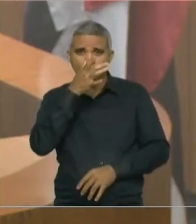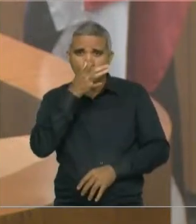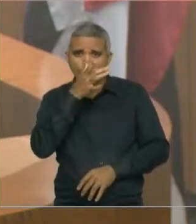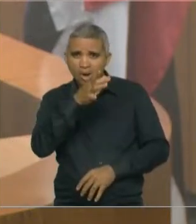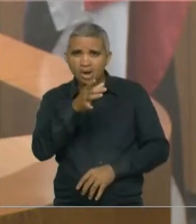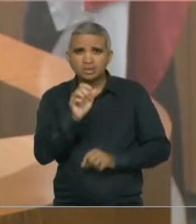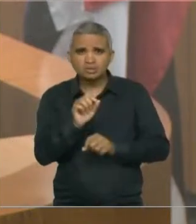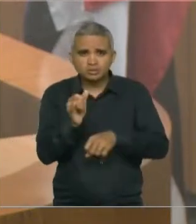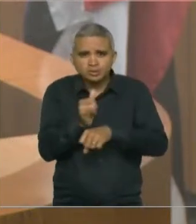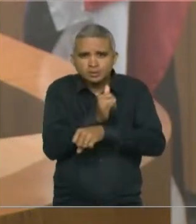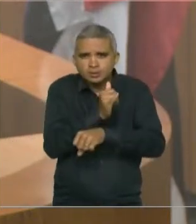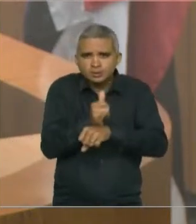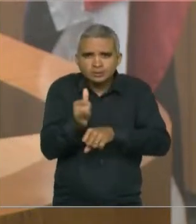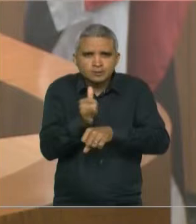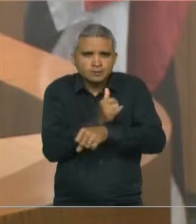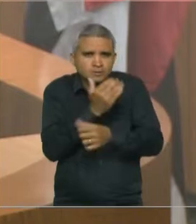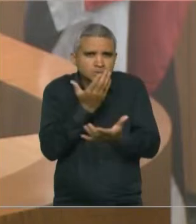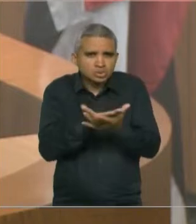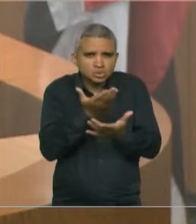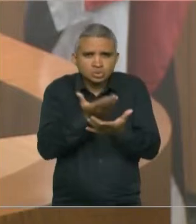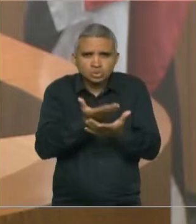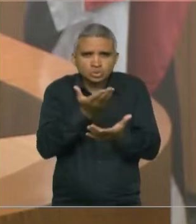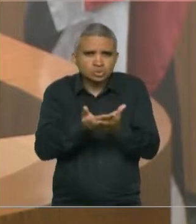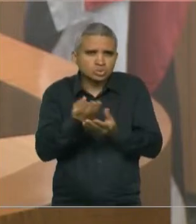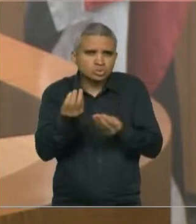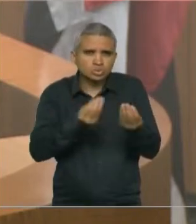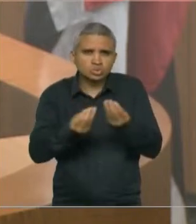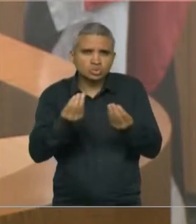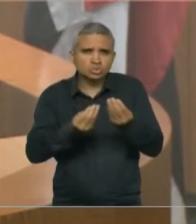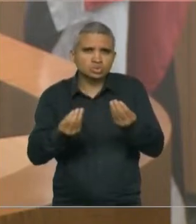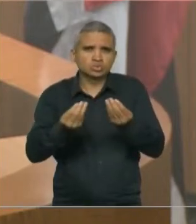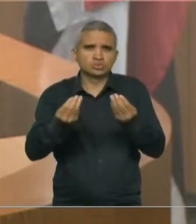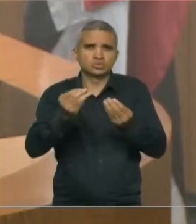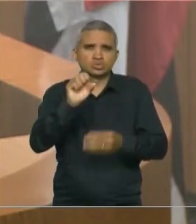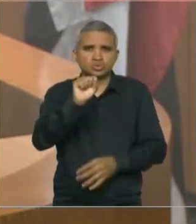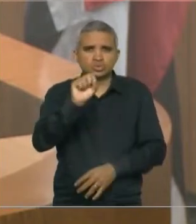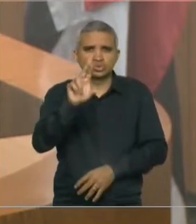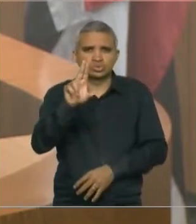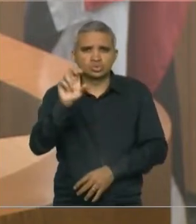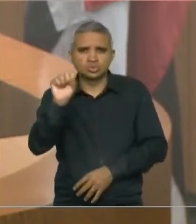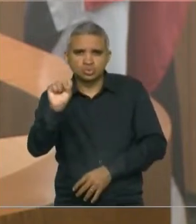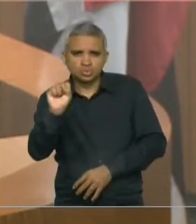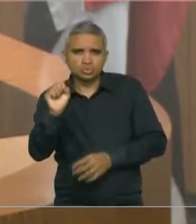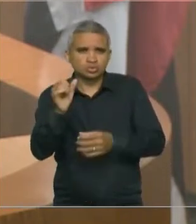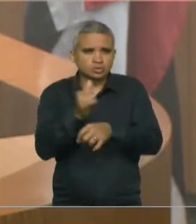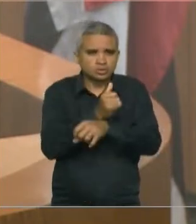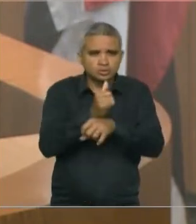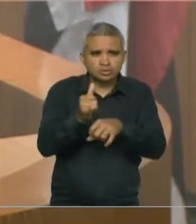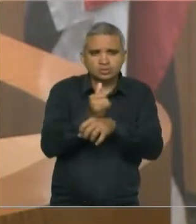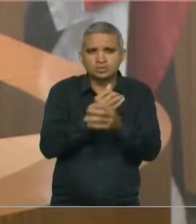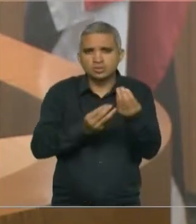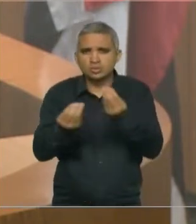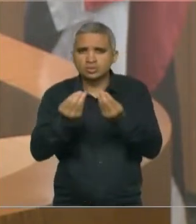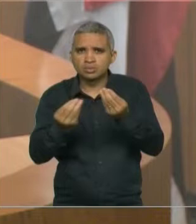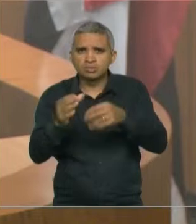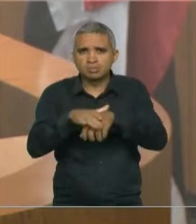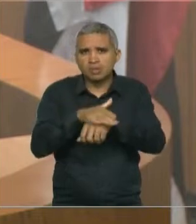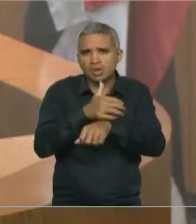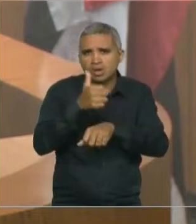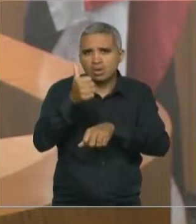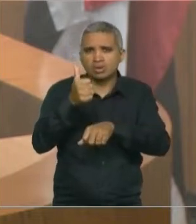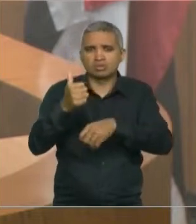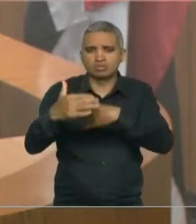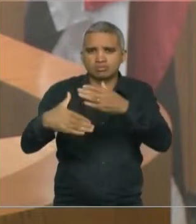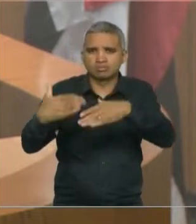tem estudado a dinâmica do SUS e tem se comportado como um ótimo gestor perante a secretaria. A gente sabe